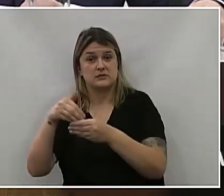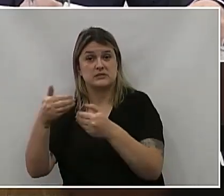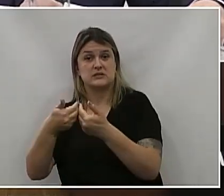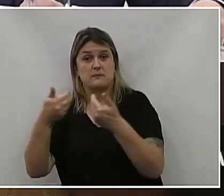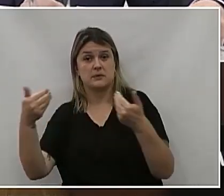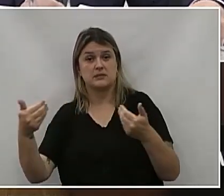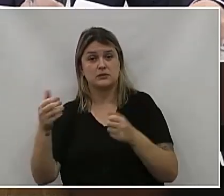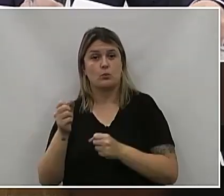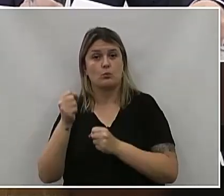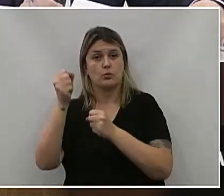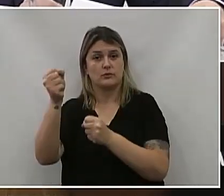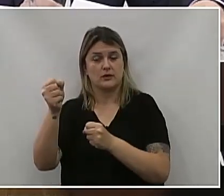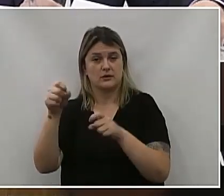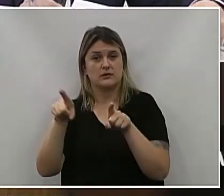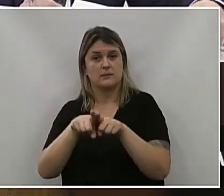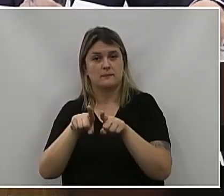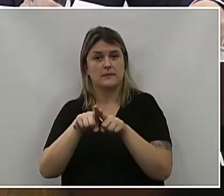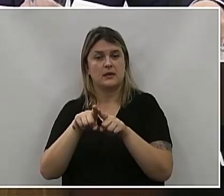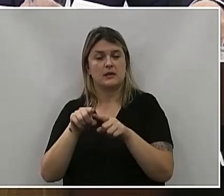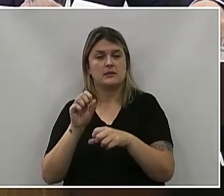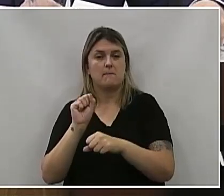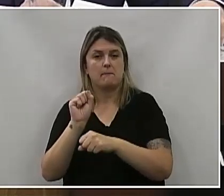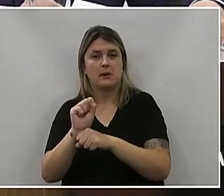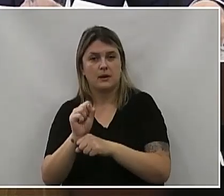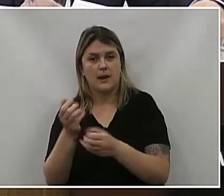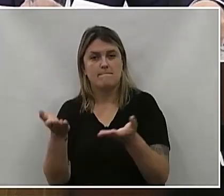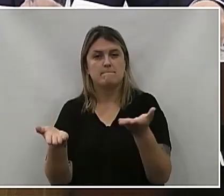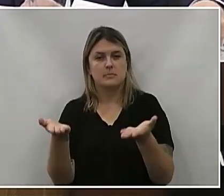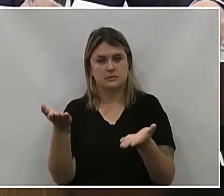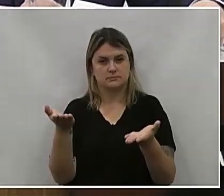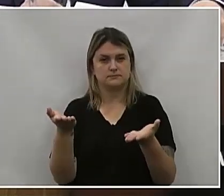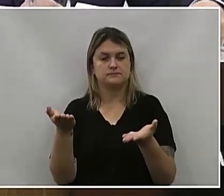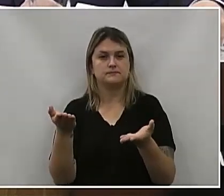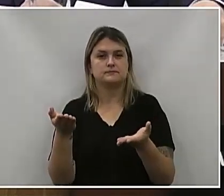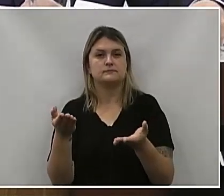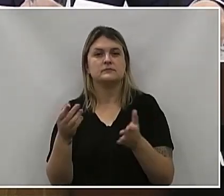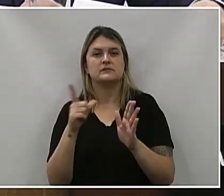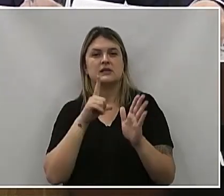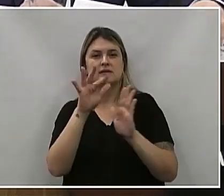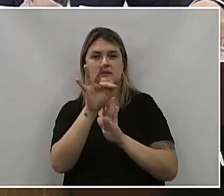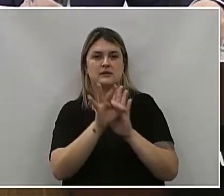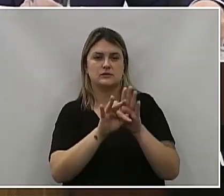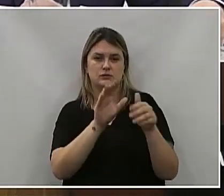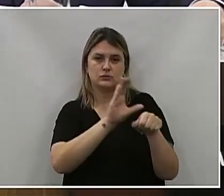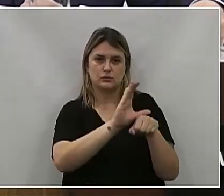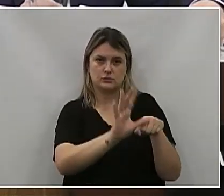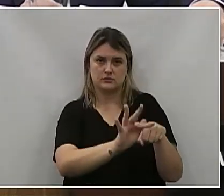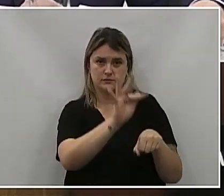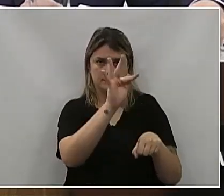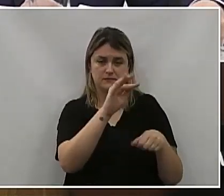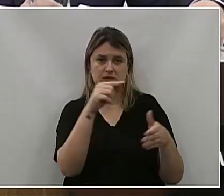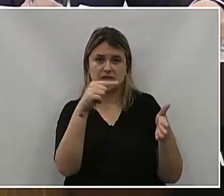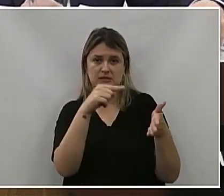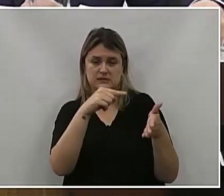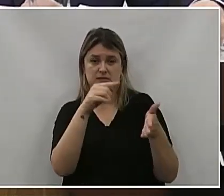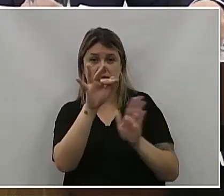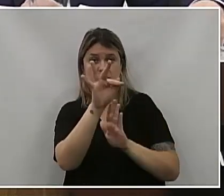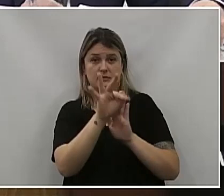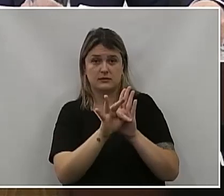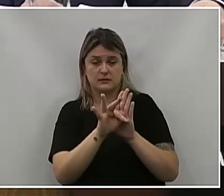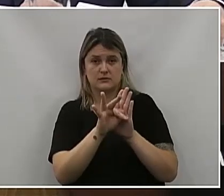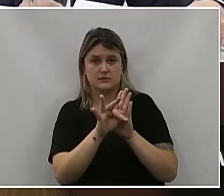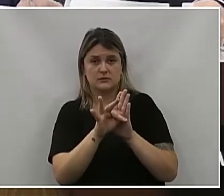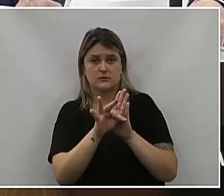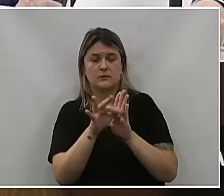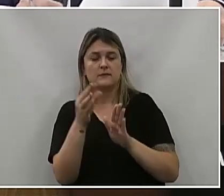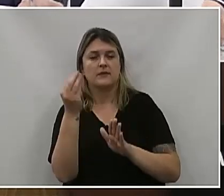separação de poderes e do sistema de freios e contrapesos consagrados no texto da Constitucional. Esta moção é motivada pelo